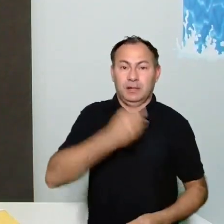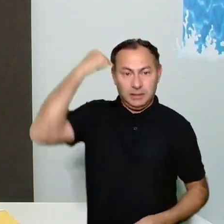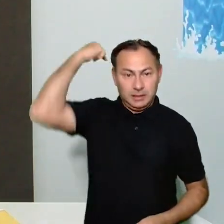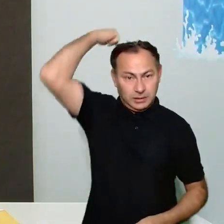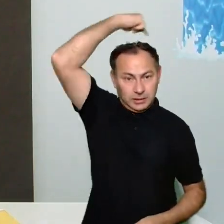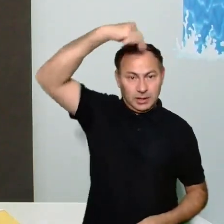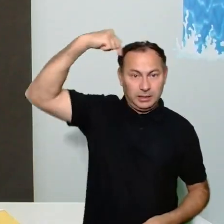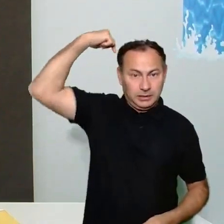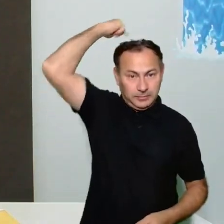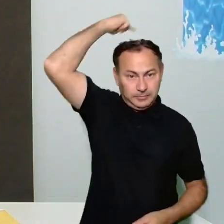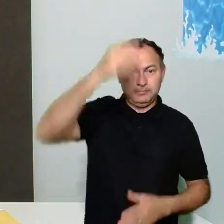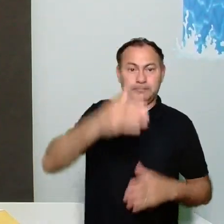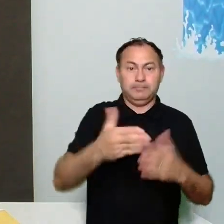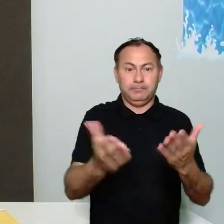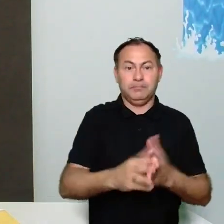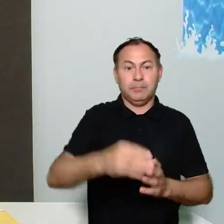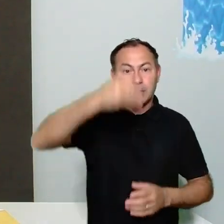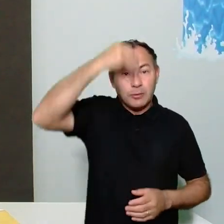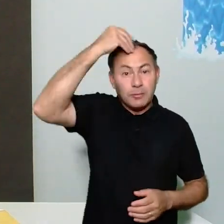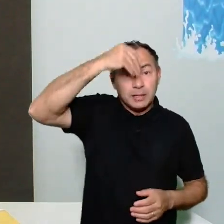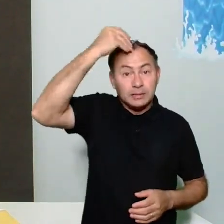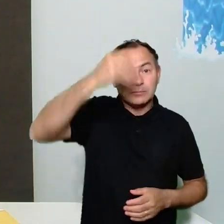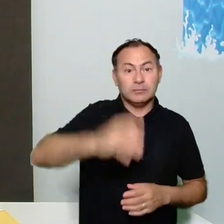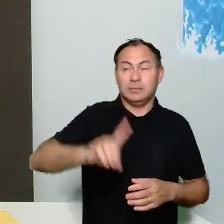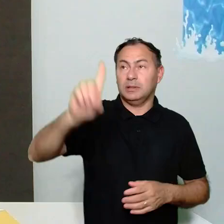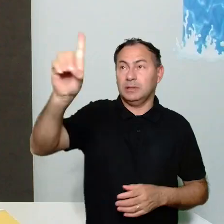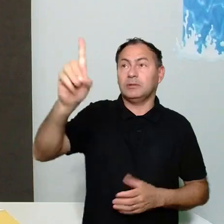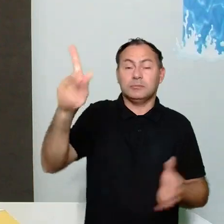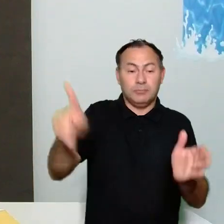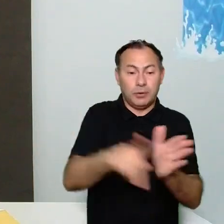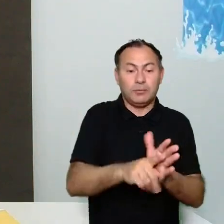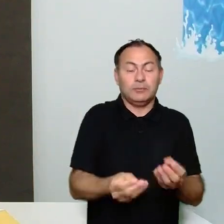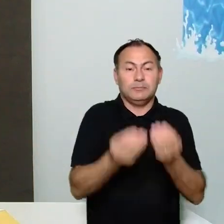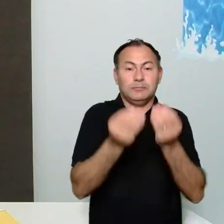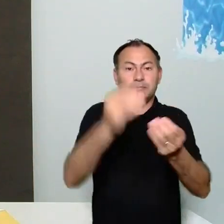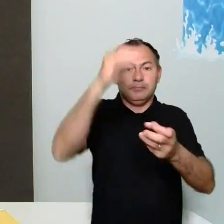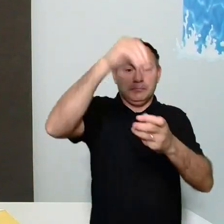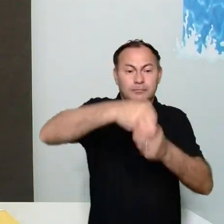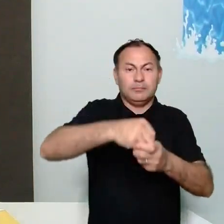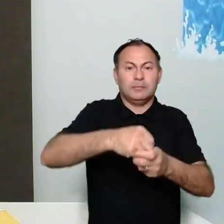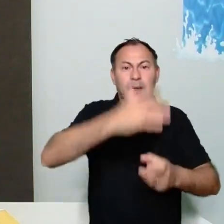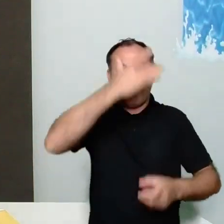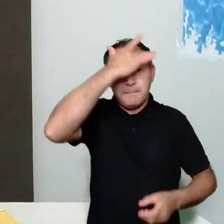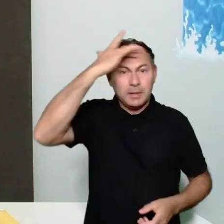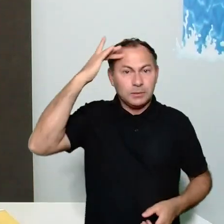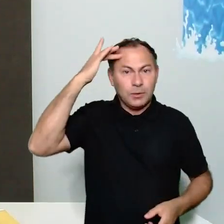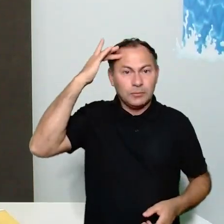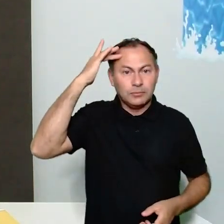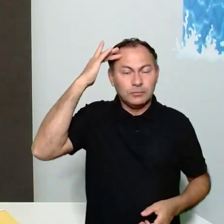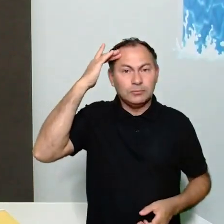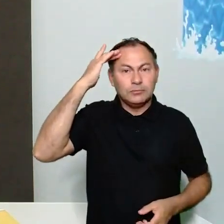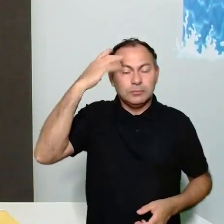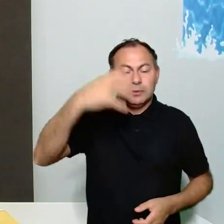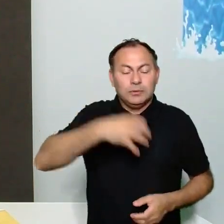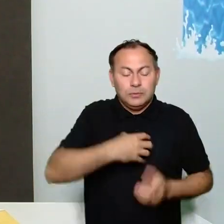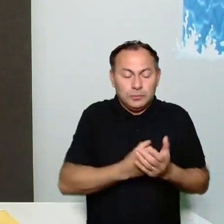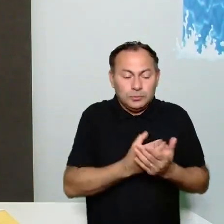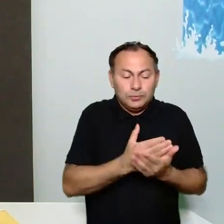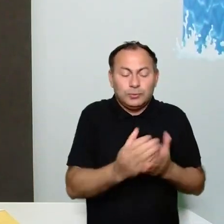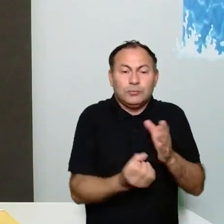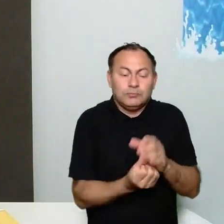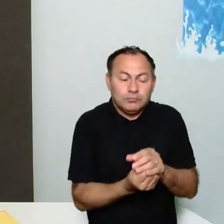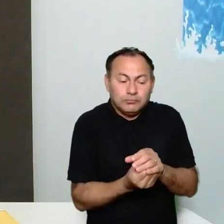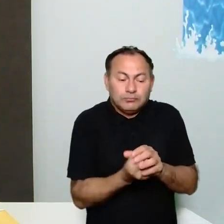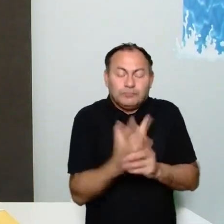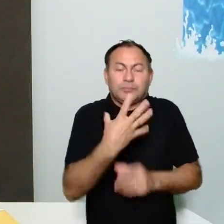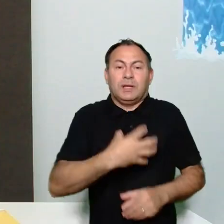santidade. Pois pelo batismo, Deus mesmo coloca no interior da pessoa o germe